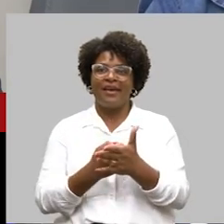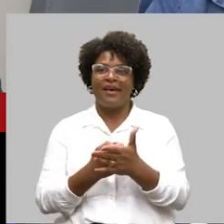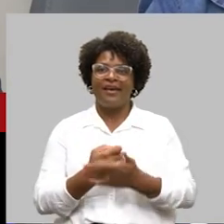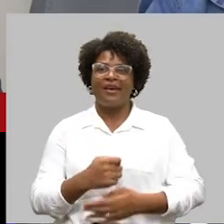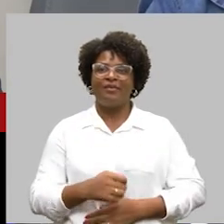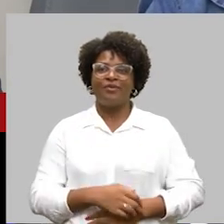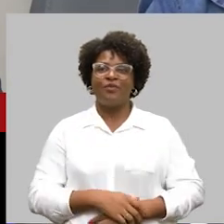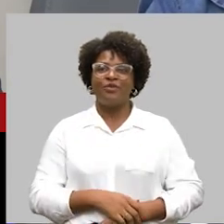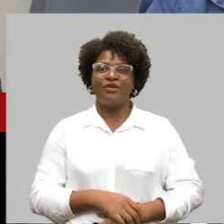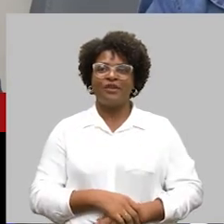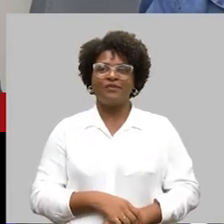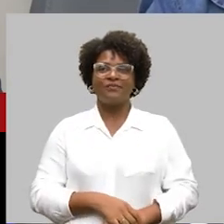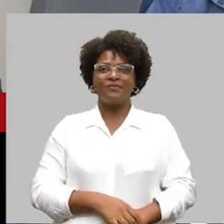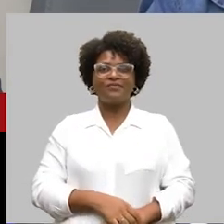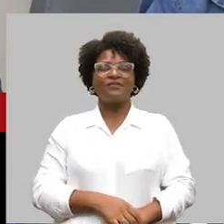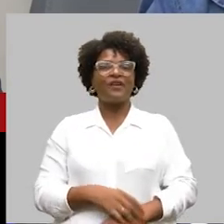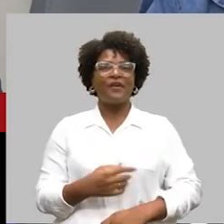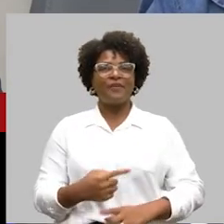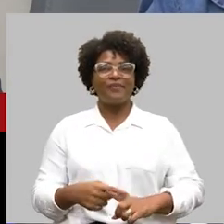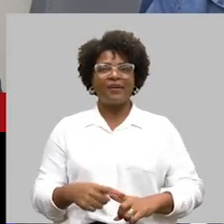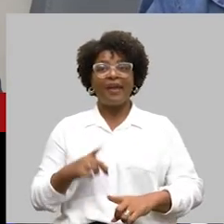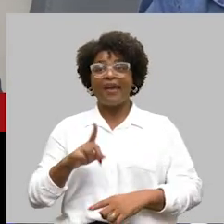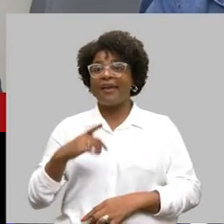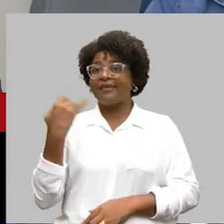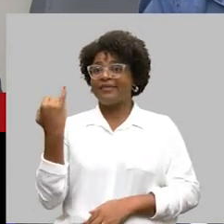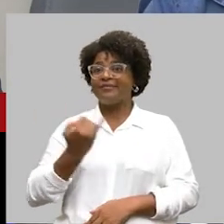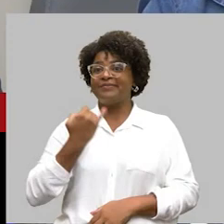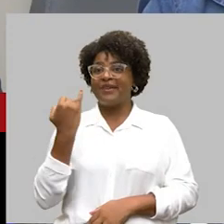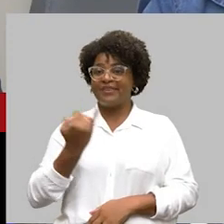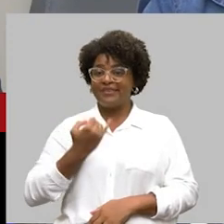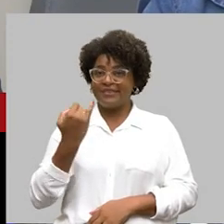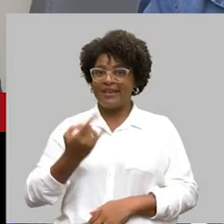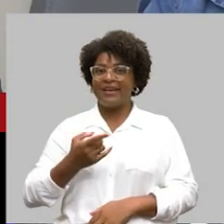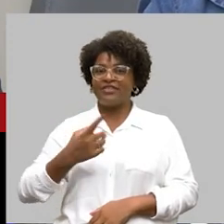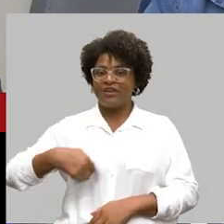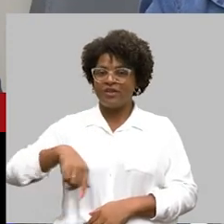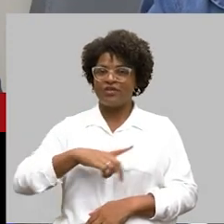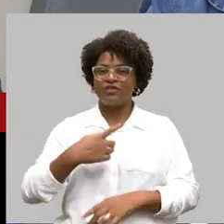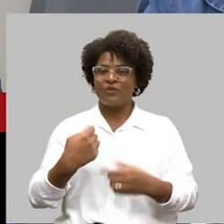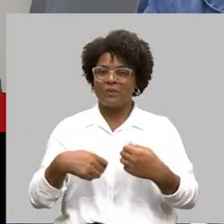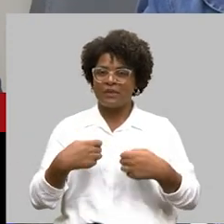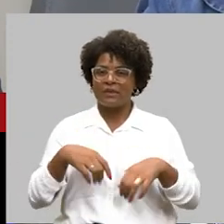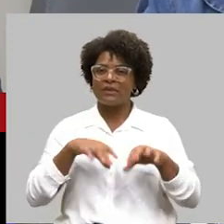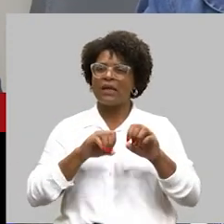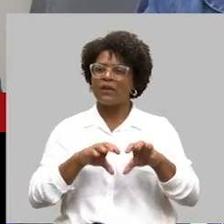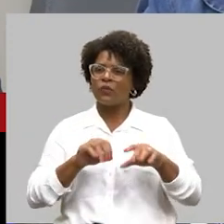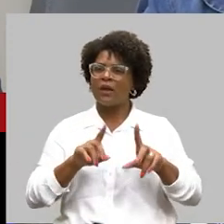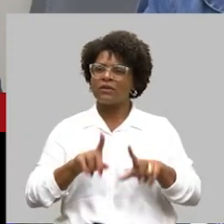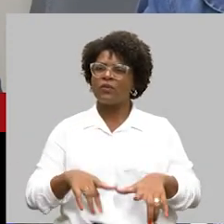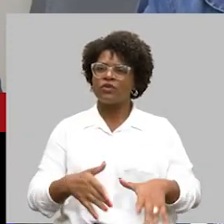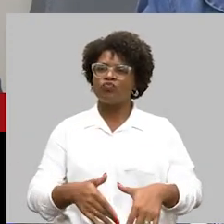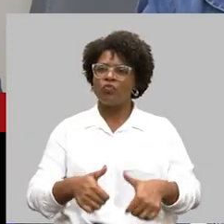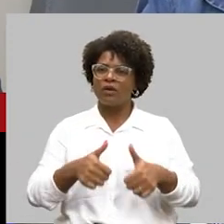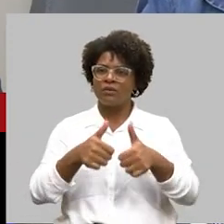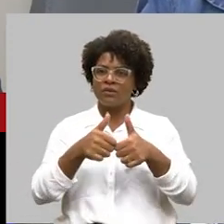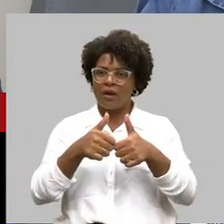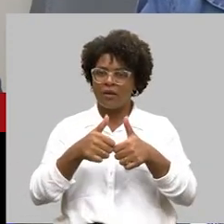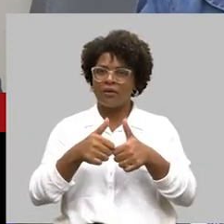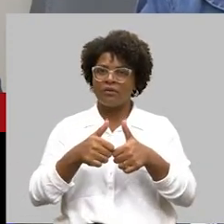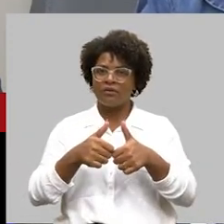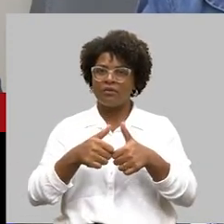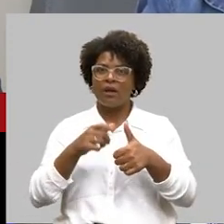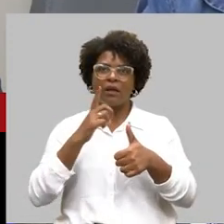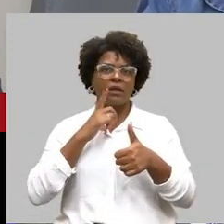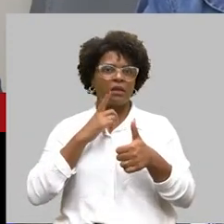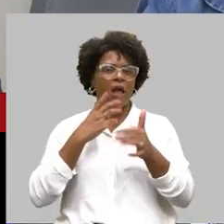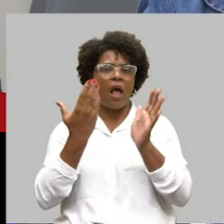de essência importância a gente depende disso a nossa educação é qualificada a gente tem livros